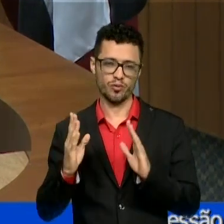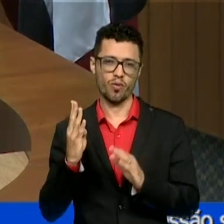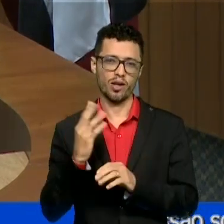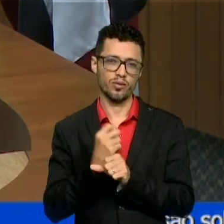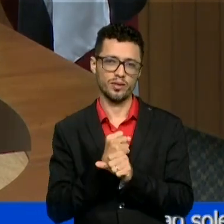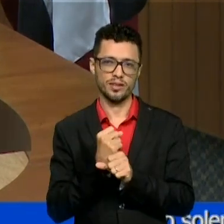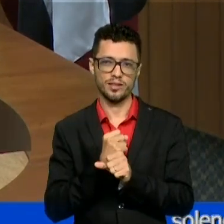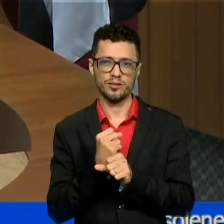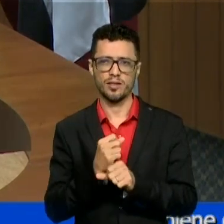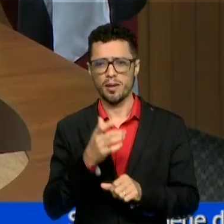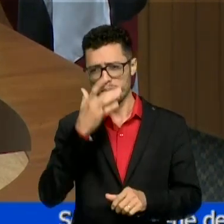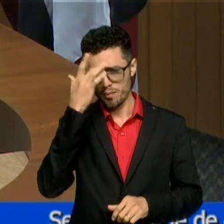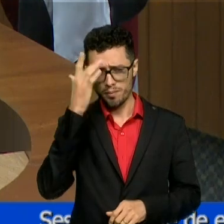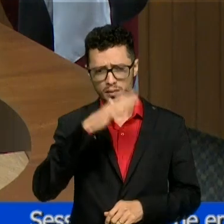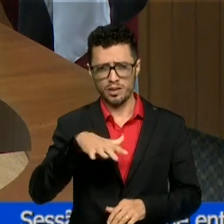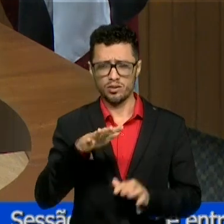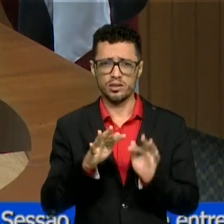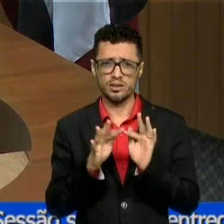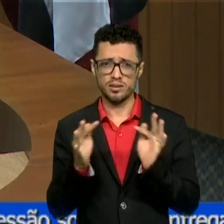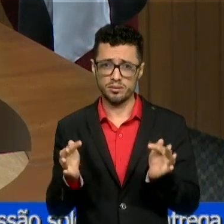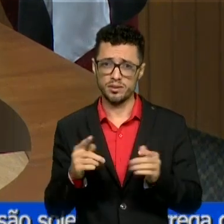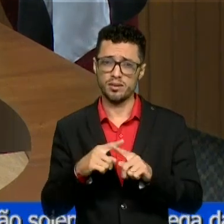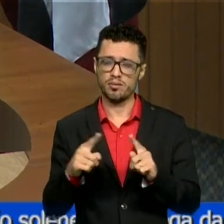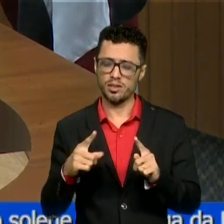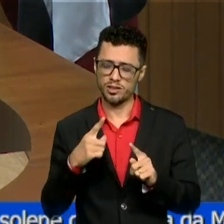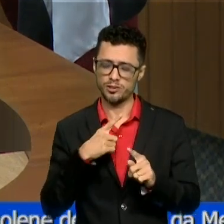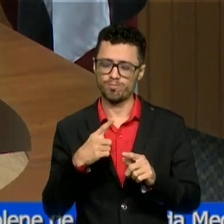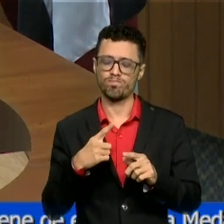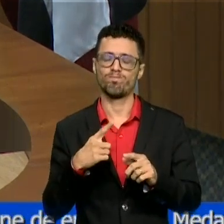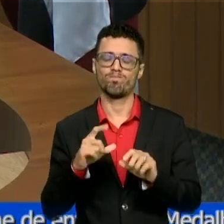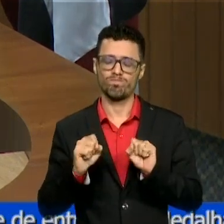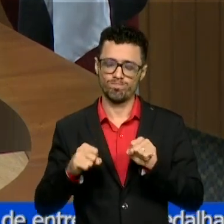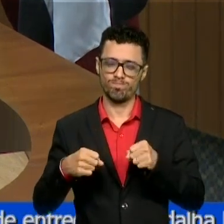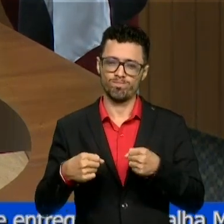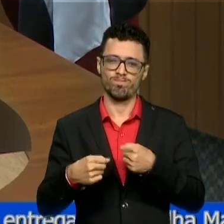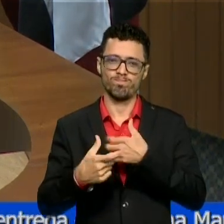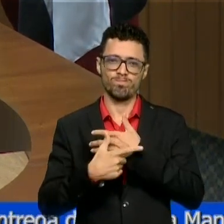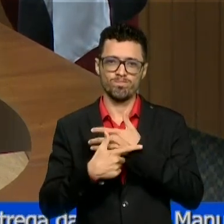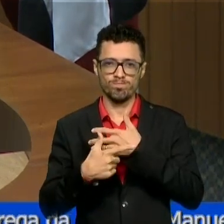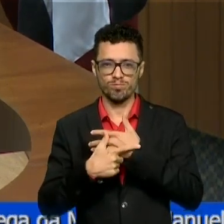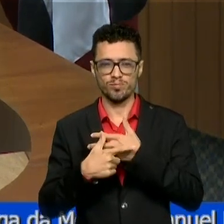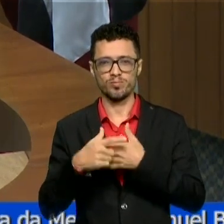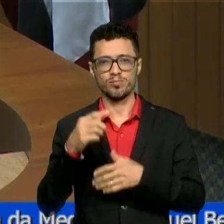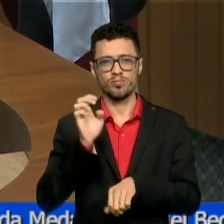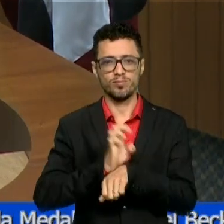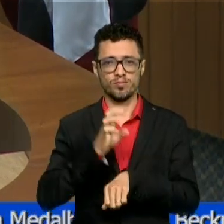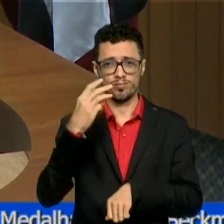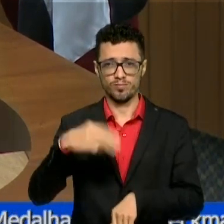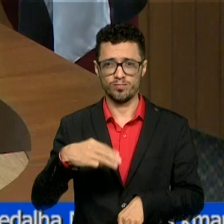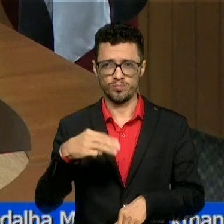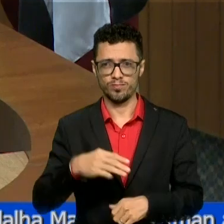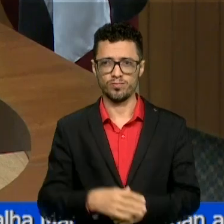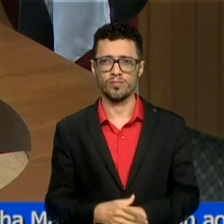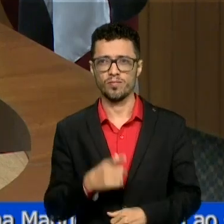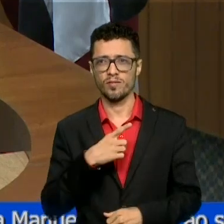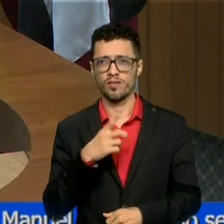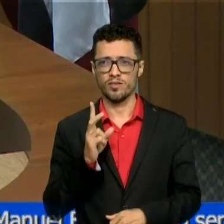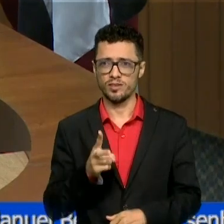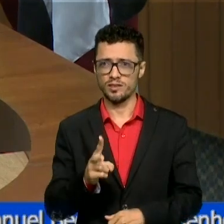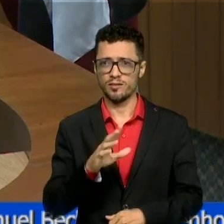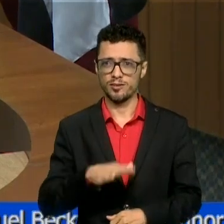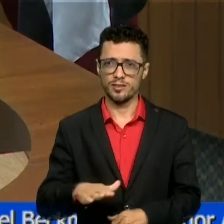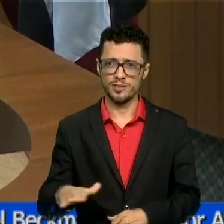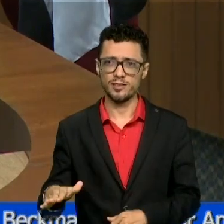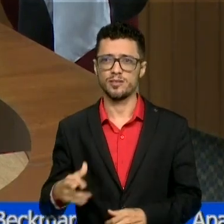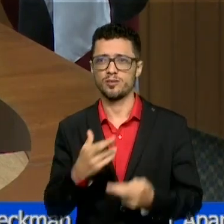extremamente compromissadas com a cidade e com o Maranhão. Estive desde criança diante de movimentos políticos de compromisso inabalável,